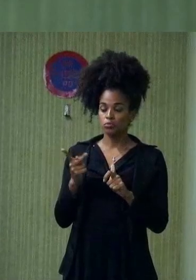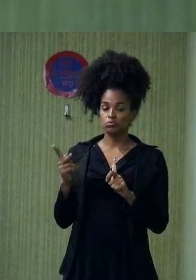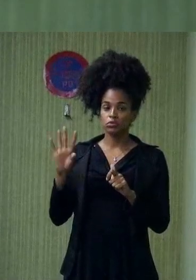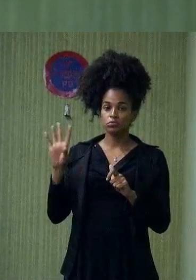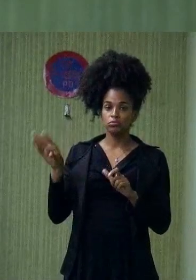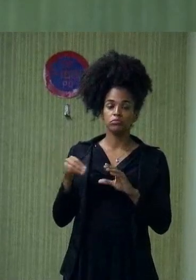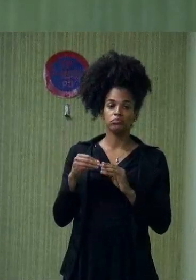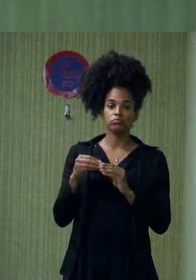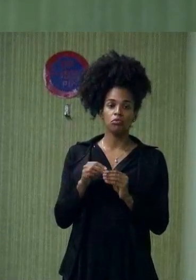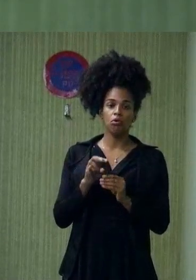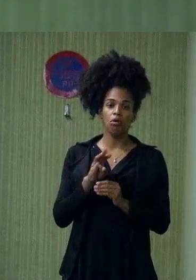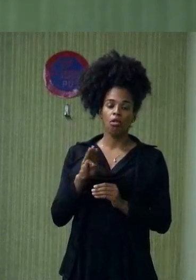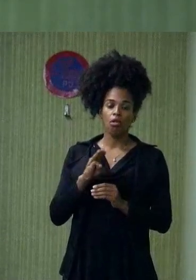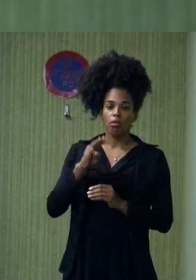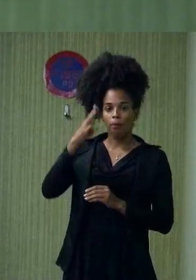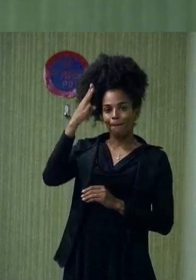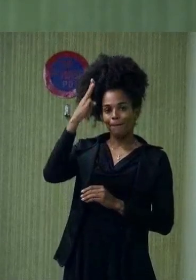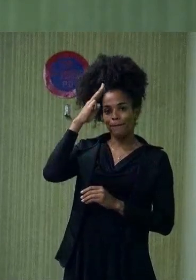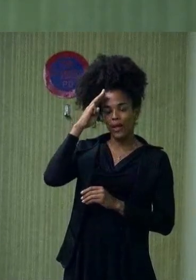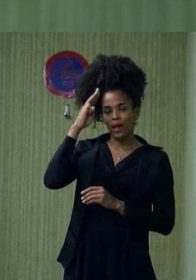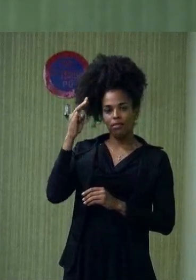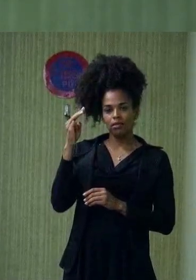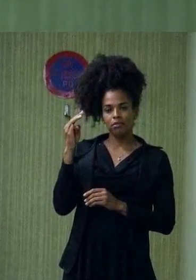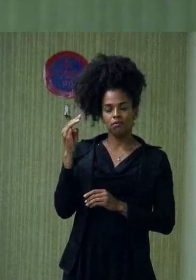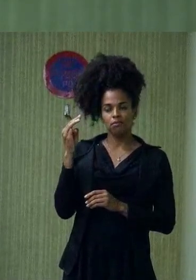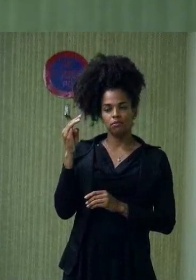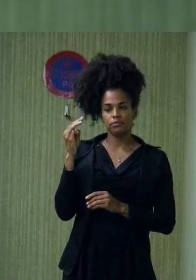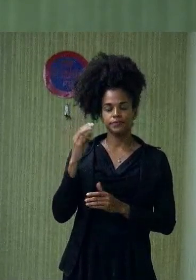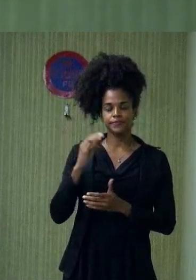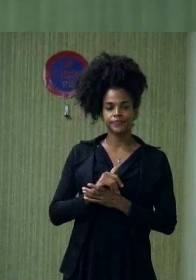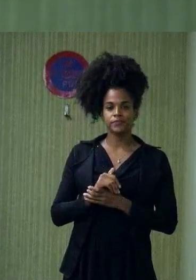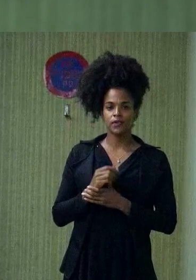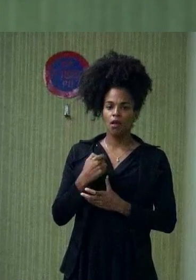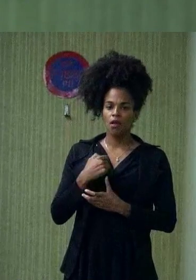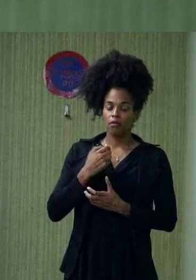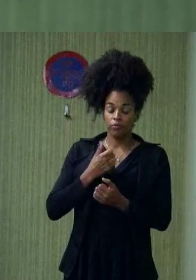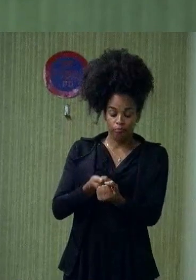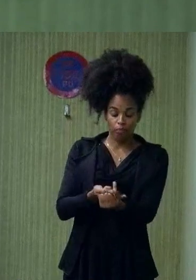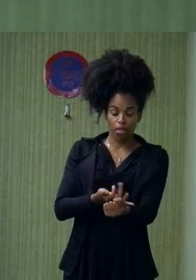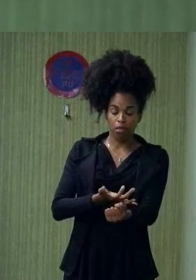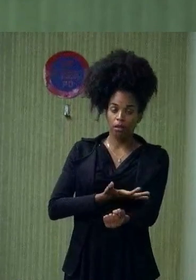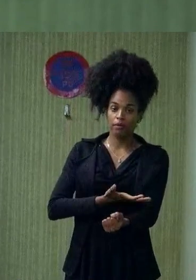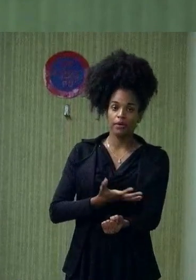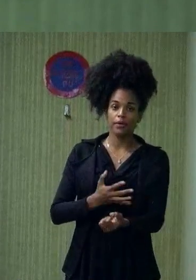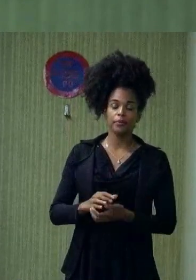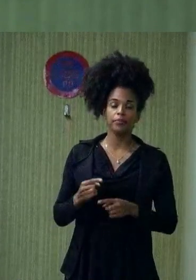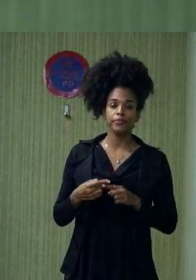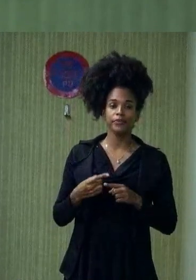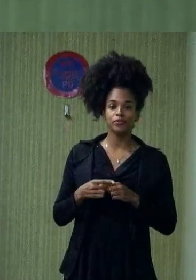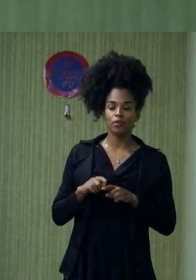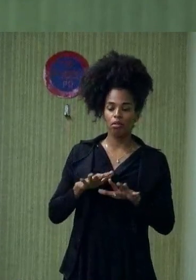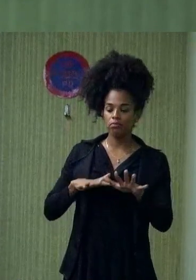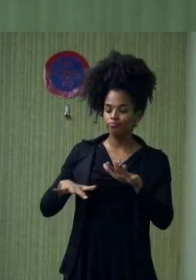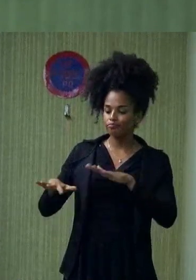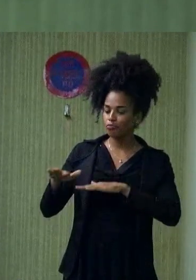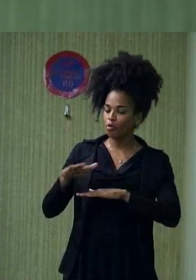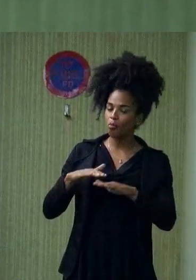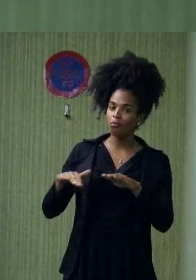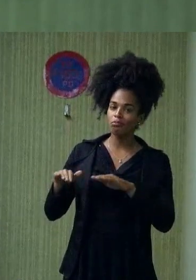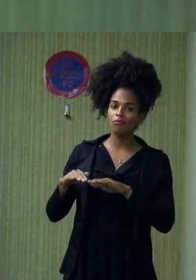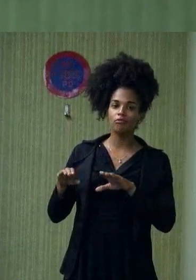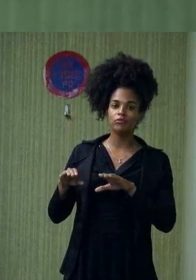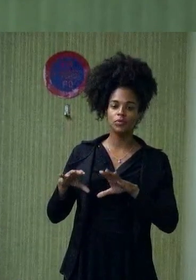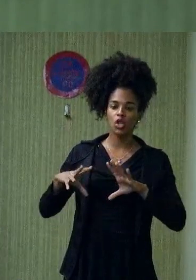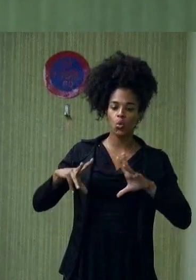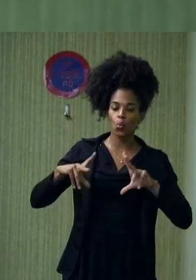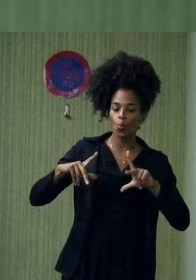eles estão chamando então para vocês verem e falando isso eu me arrepiei porque na verdade isso é um grande movimento né do coletivo do Rio